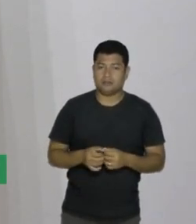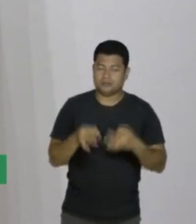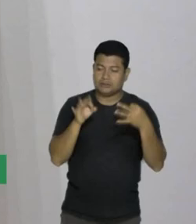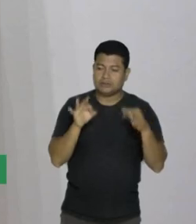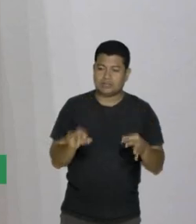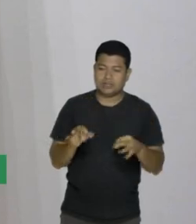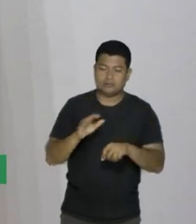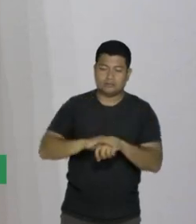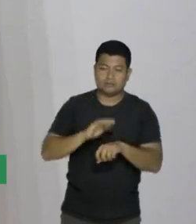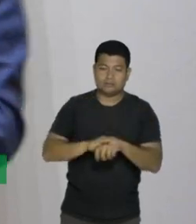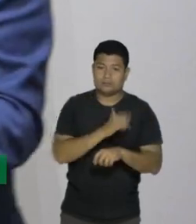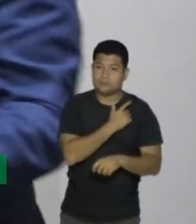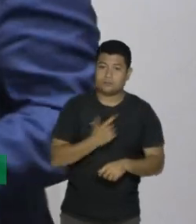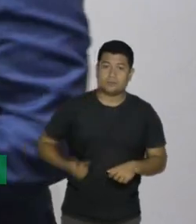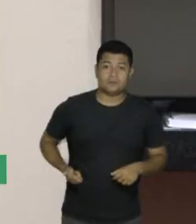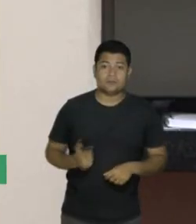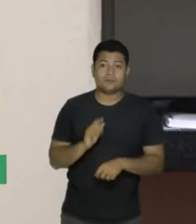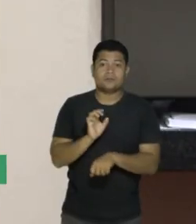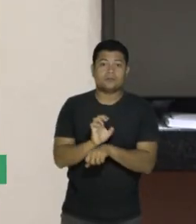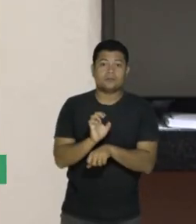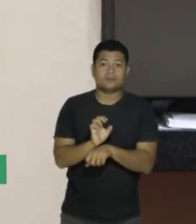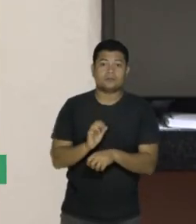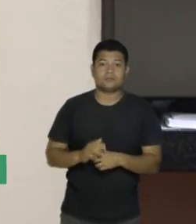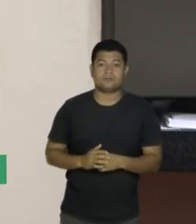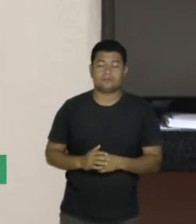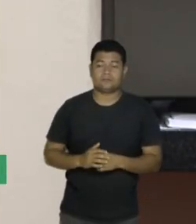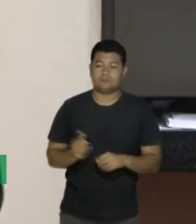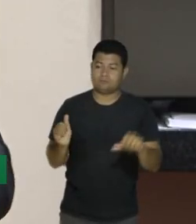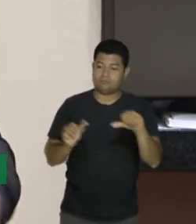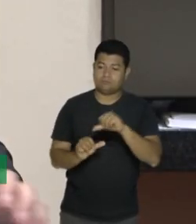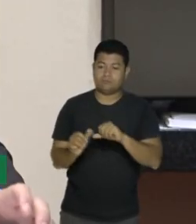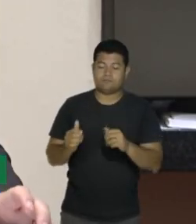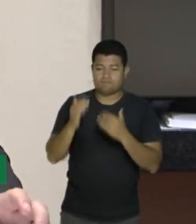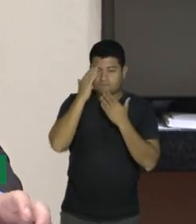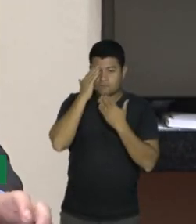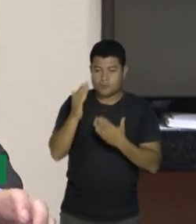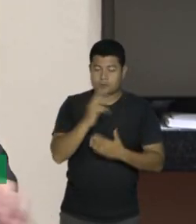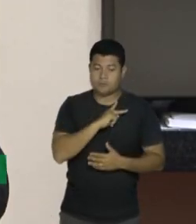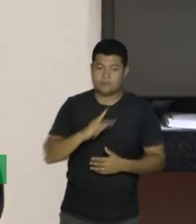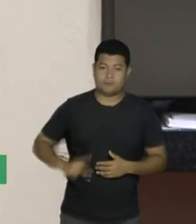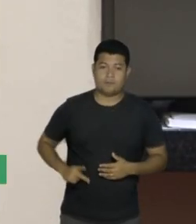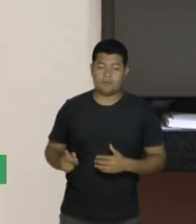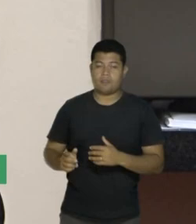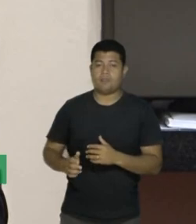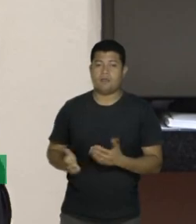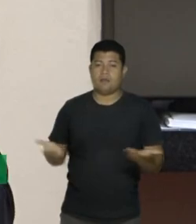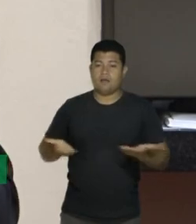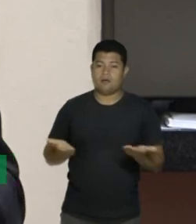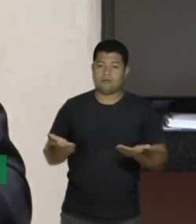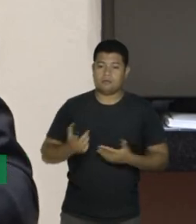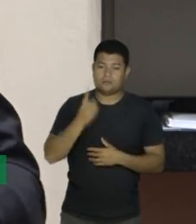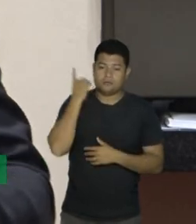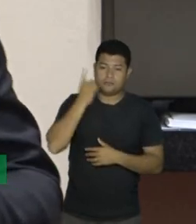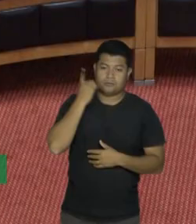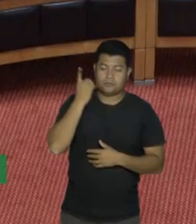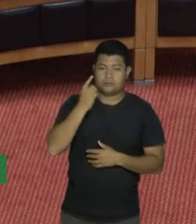do Estado Muito obrigado pelo tempo de até 10 minutos faraós da palavra Deputado delegado Egídio